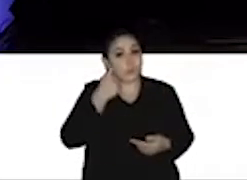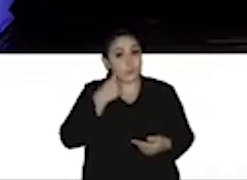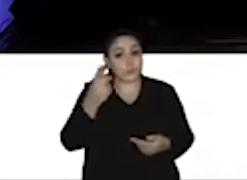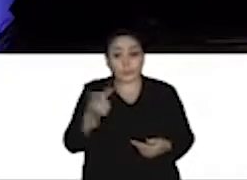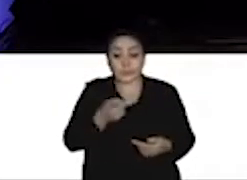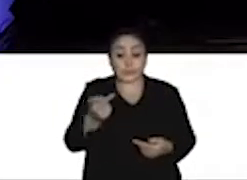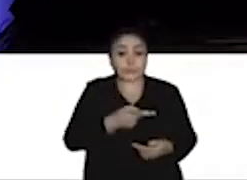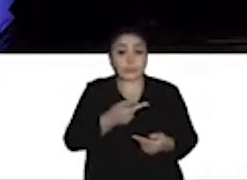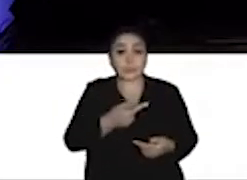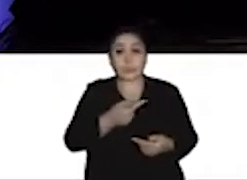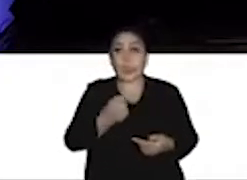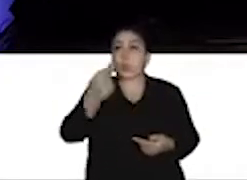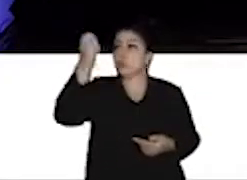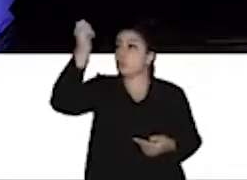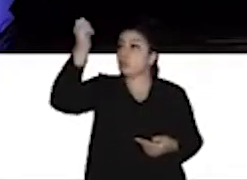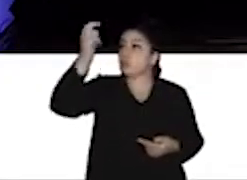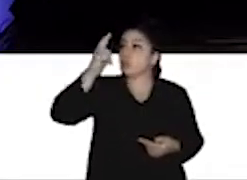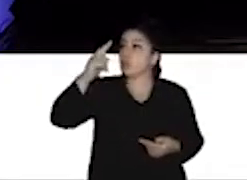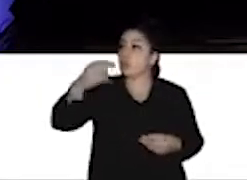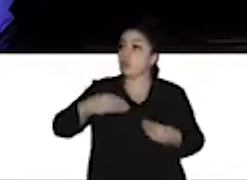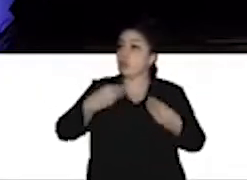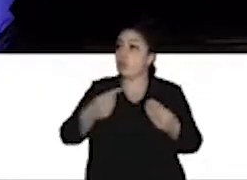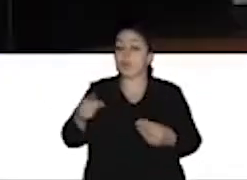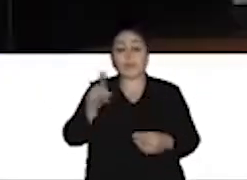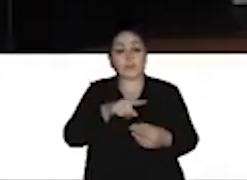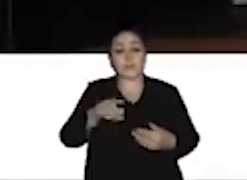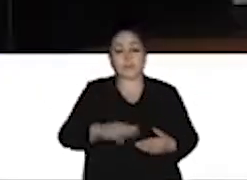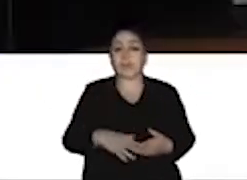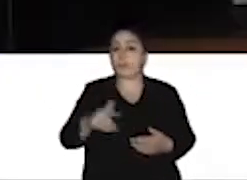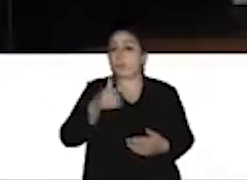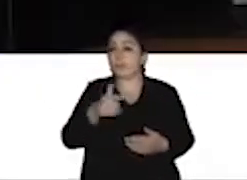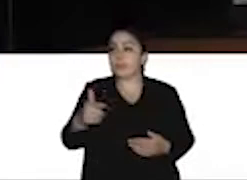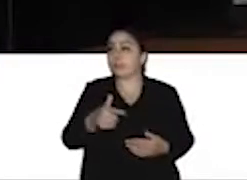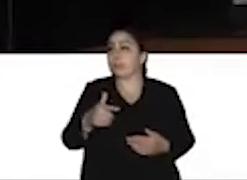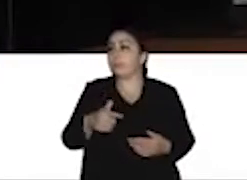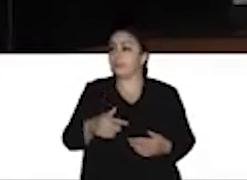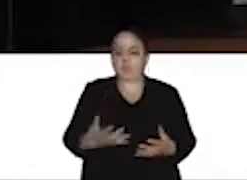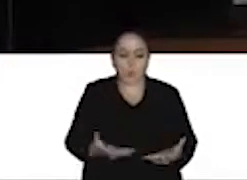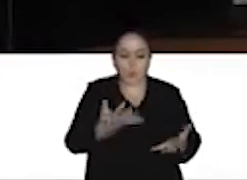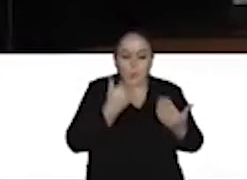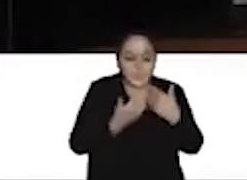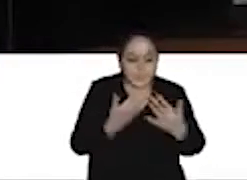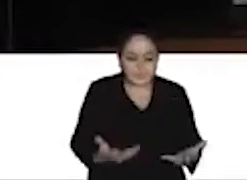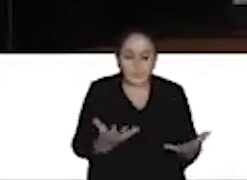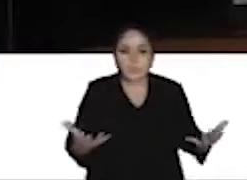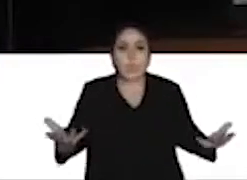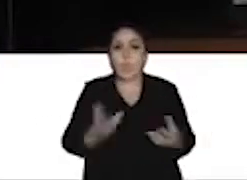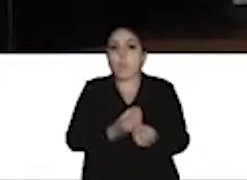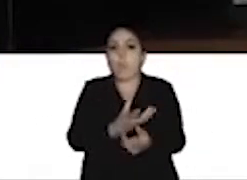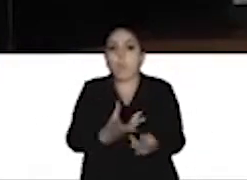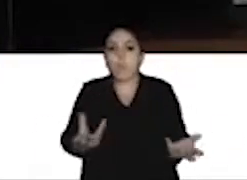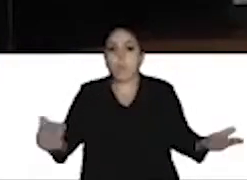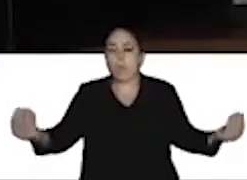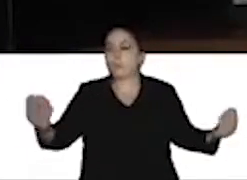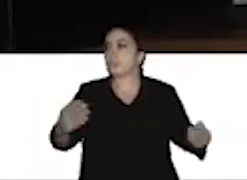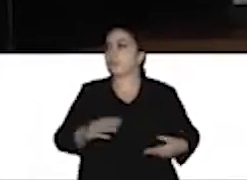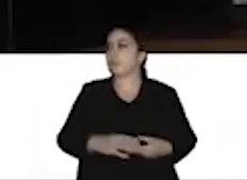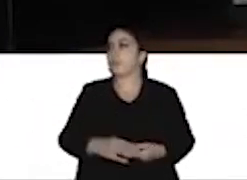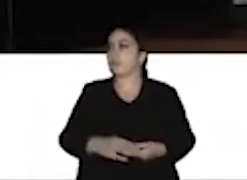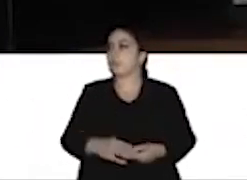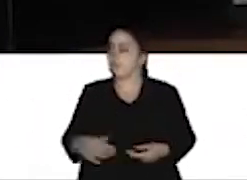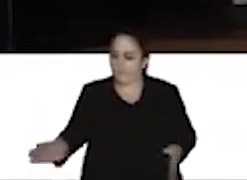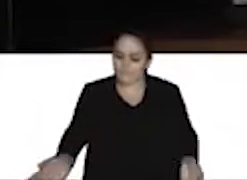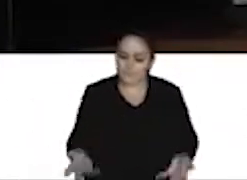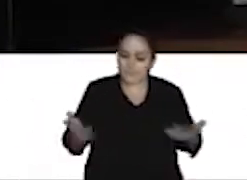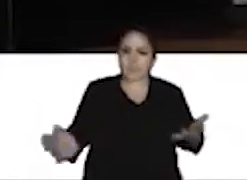vocês não valem o sal que dou pra vocês, tchê! Não vale nem este pasto que tem de monte! Não vale nada! Toca